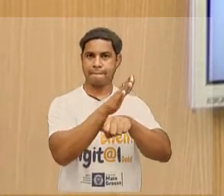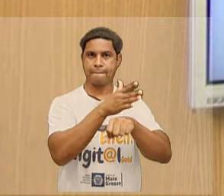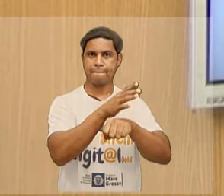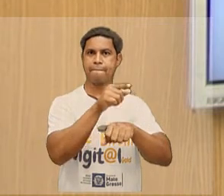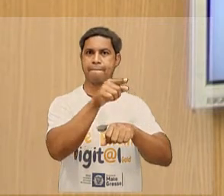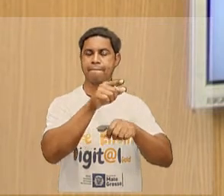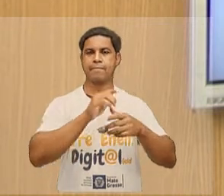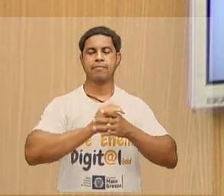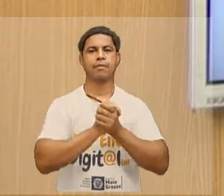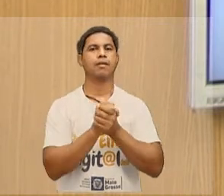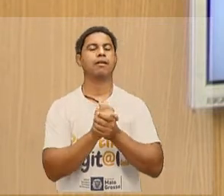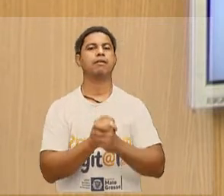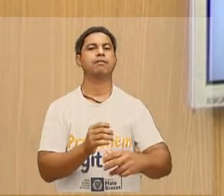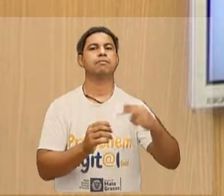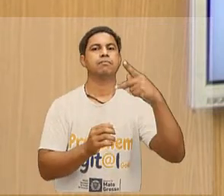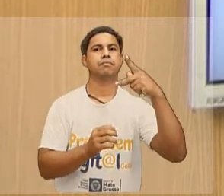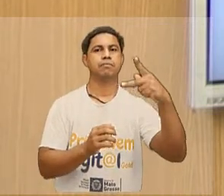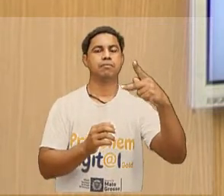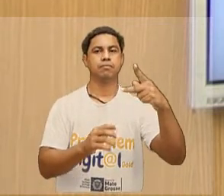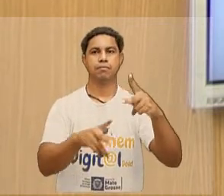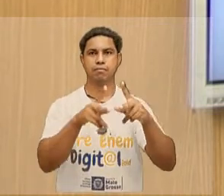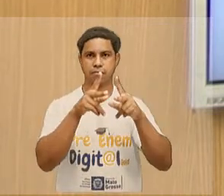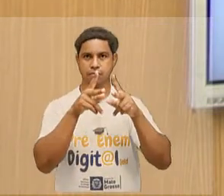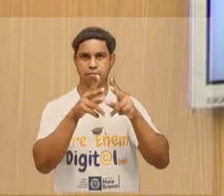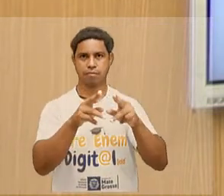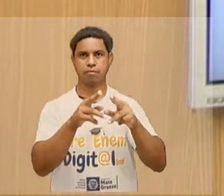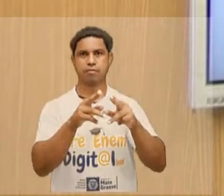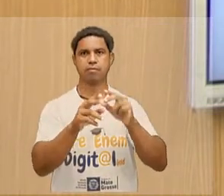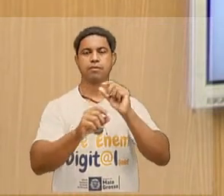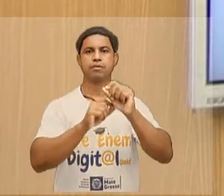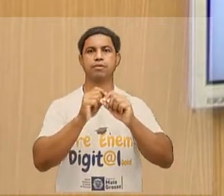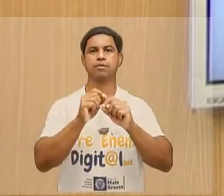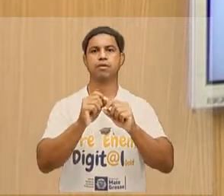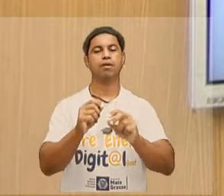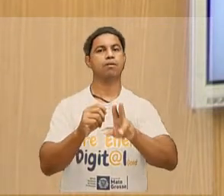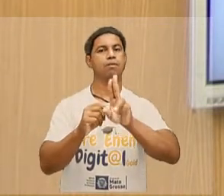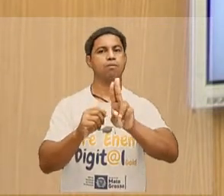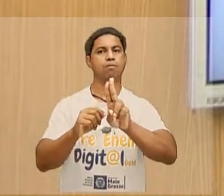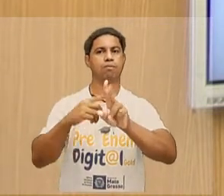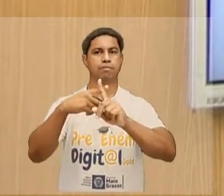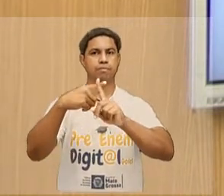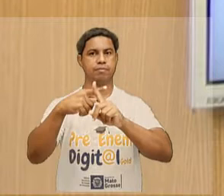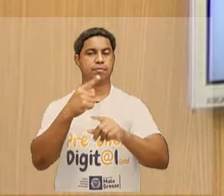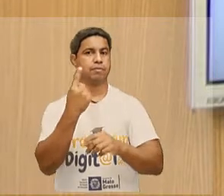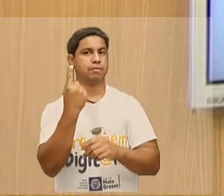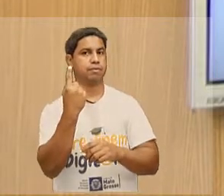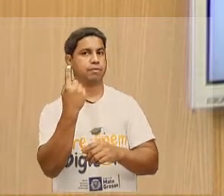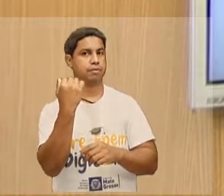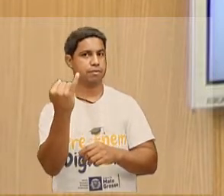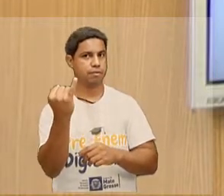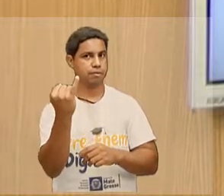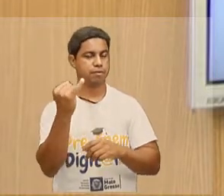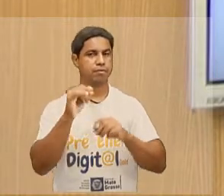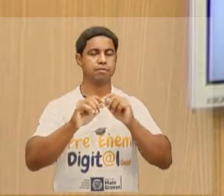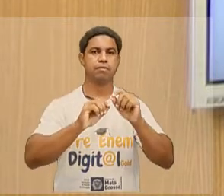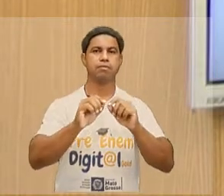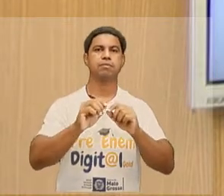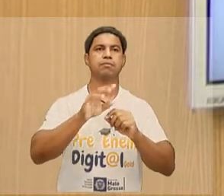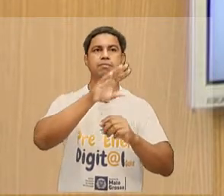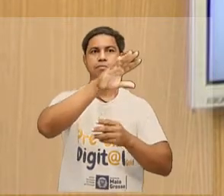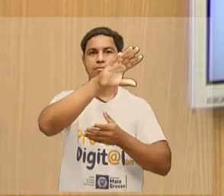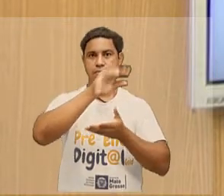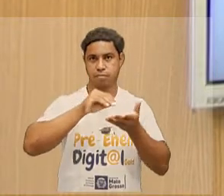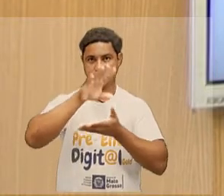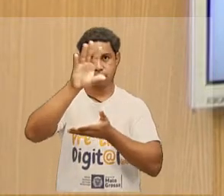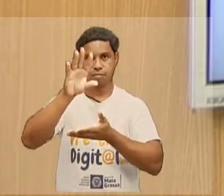3 opções. P igual a VZ, DDP vezes a corrente. Então, se eu pegar a voltagem que está presente